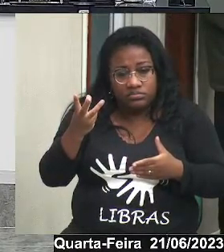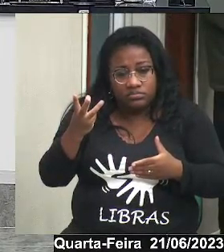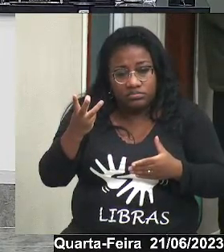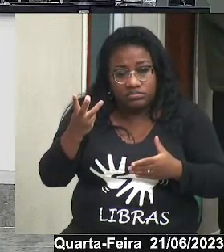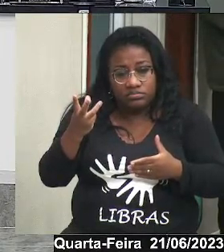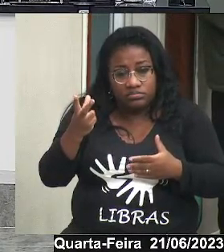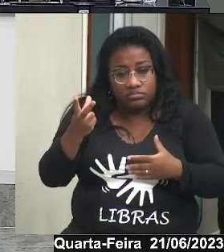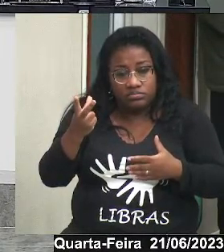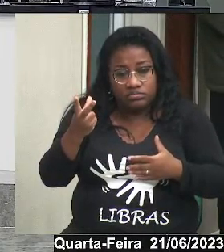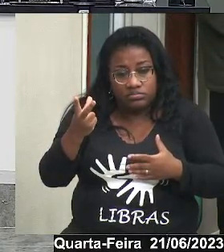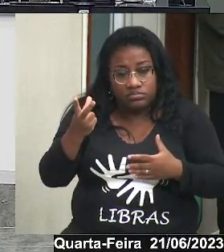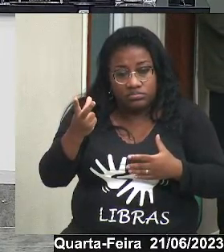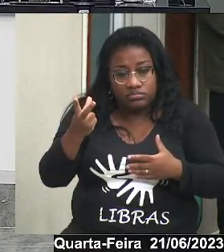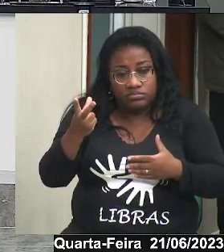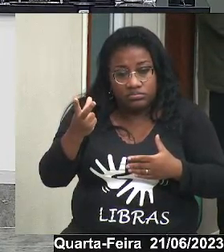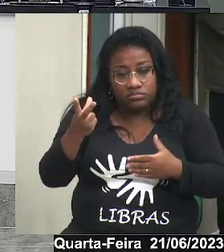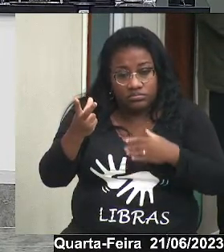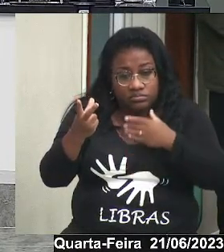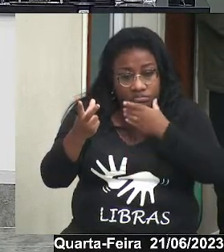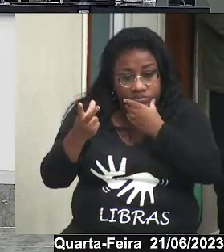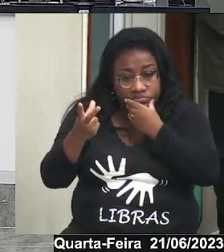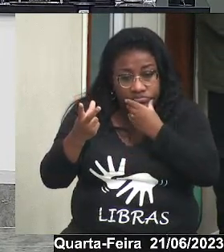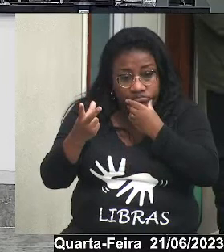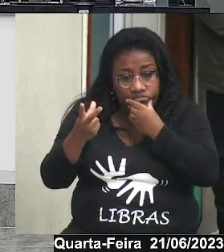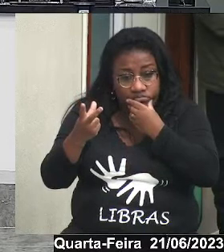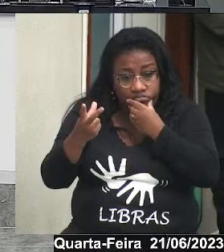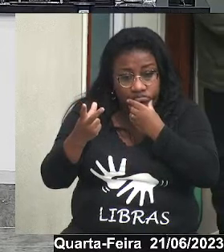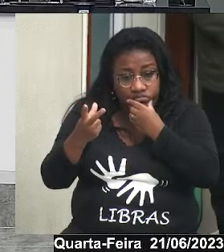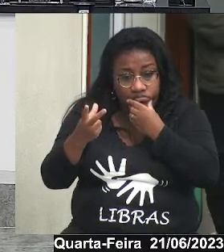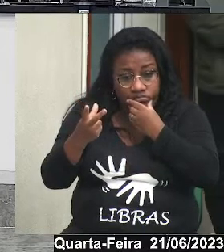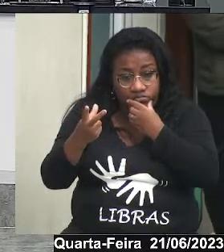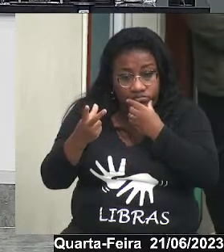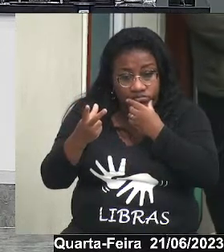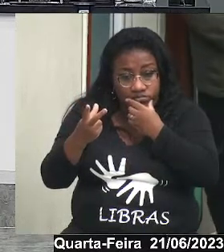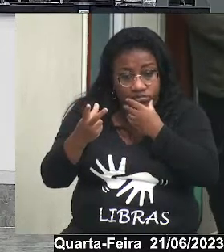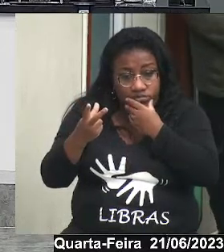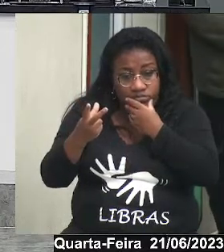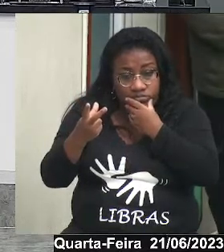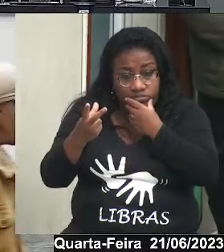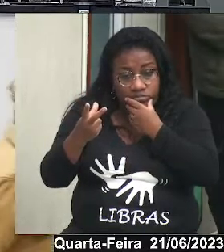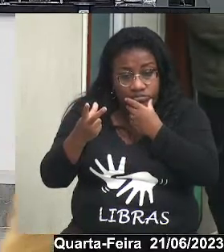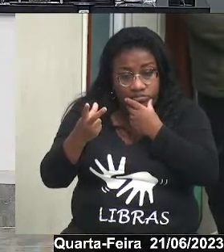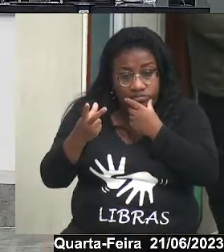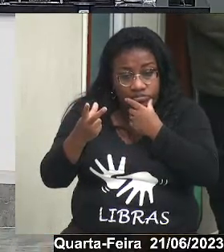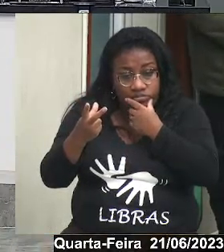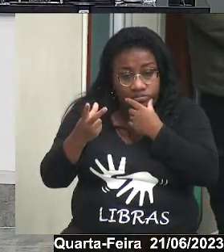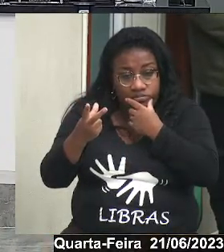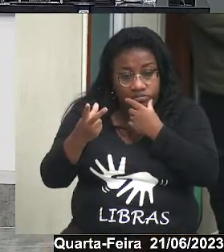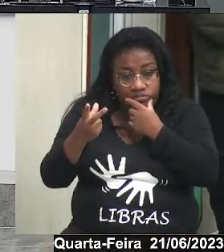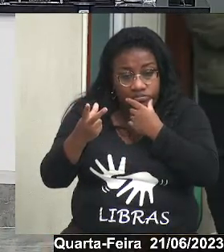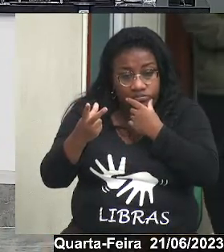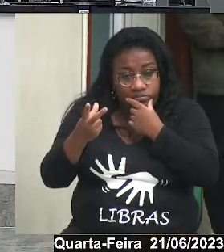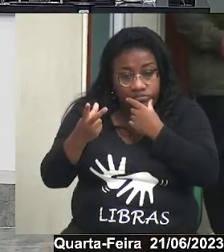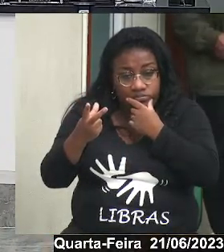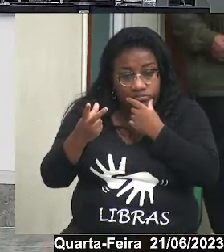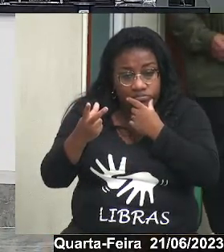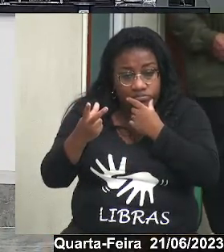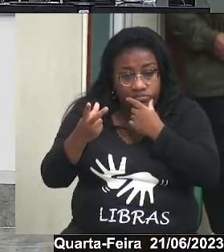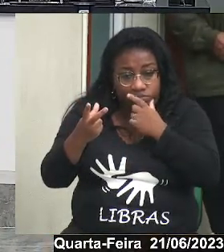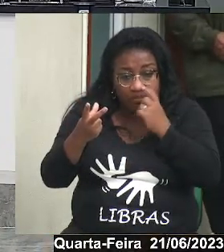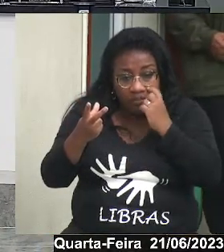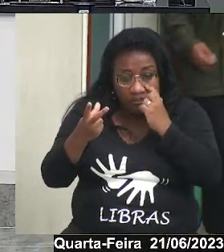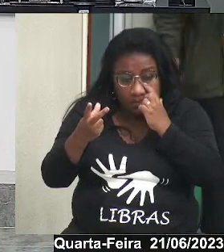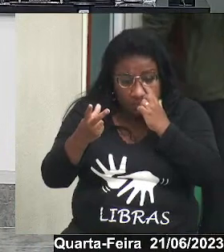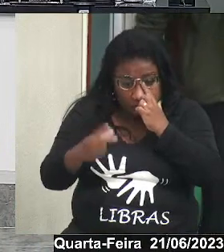um abrigo com bancos no ponto de ônibus localizado na Avenida Ecologista de João de Oliveira Ramos de Sá, na altura